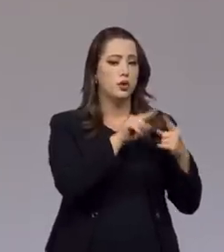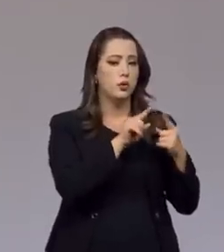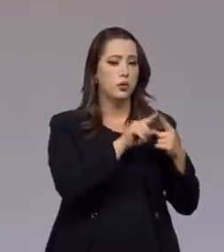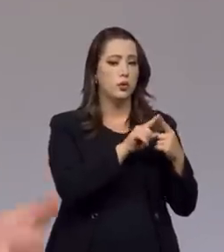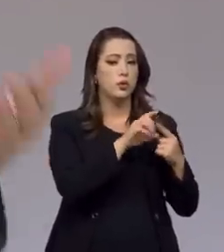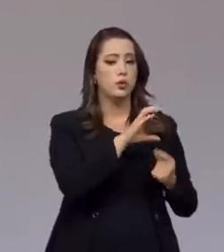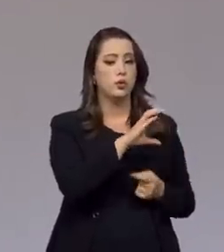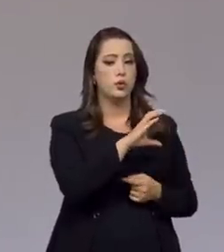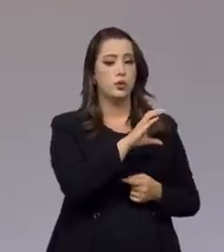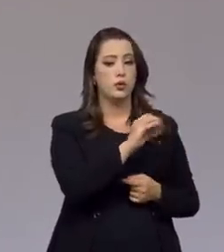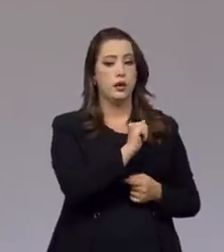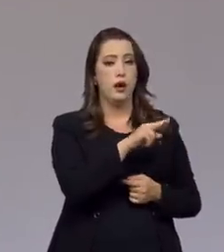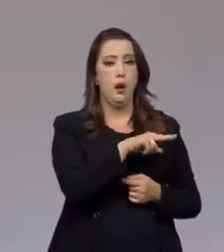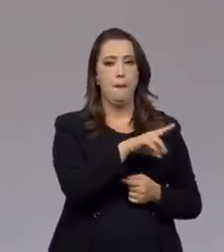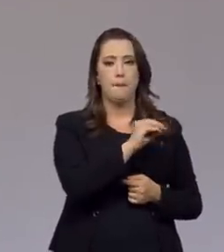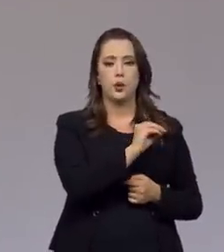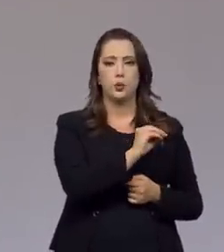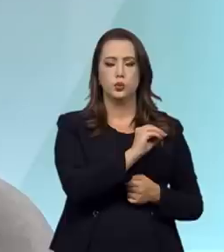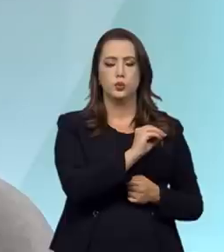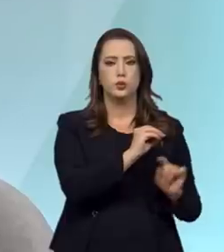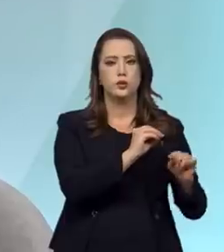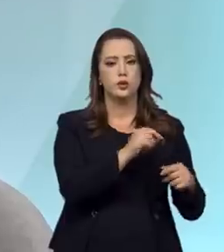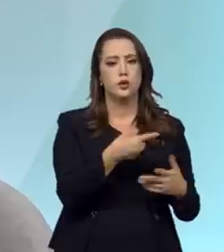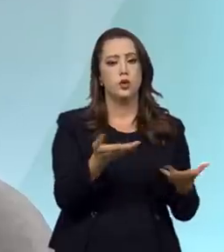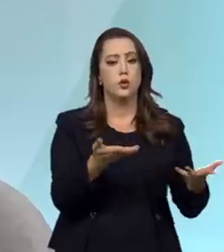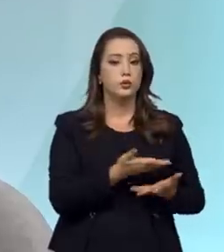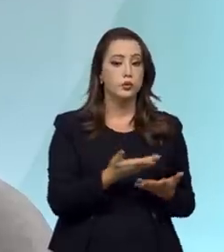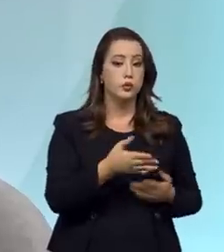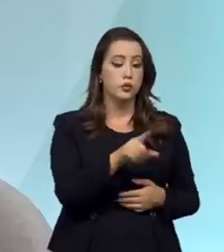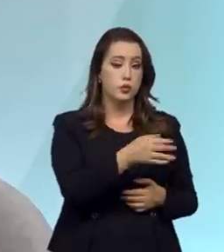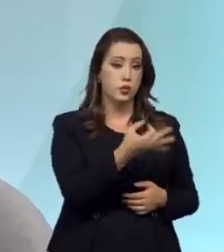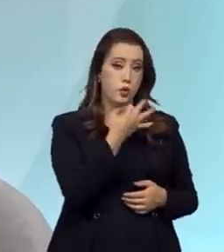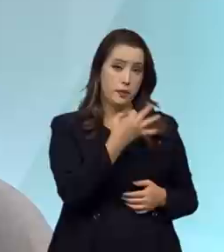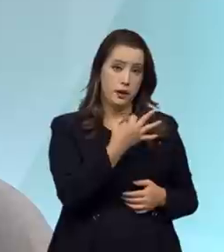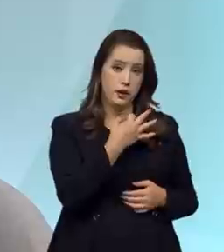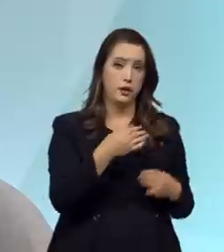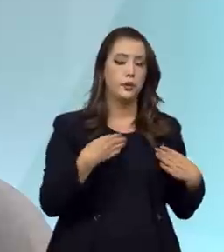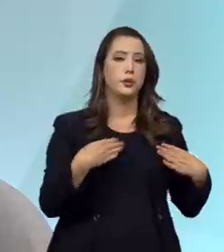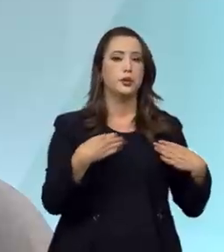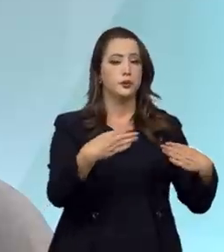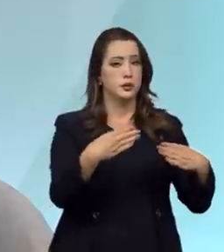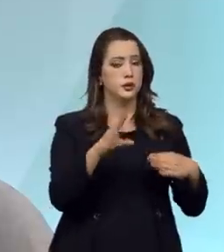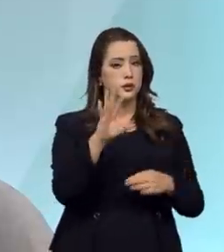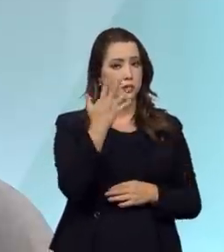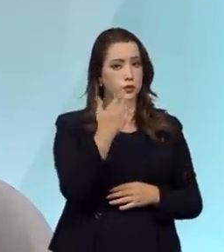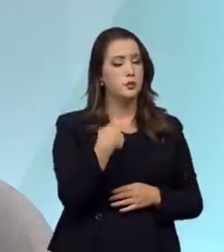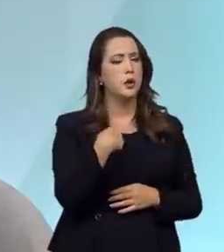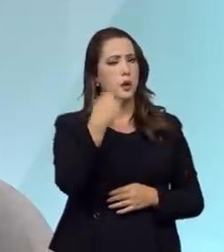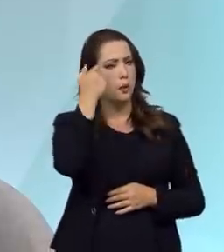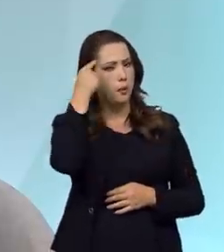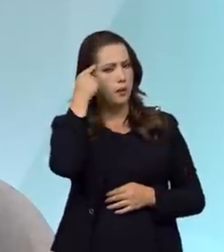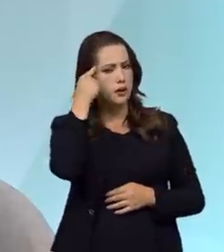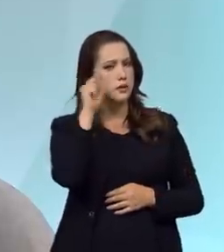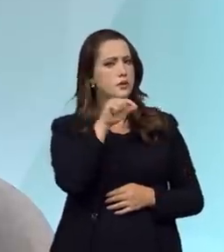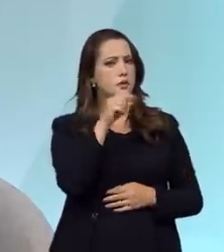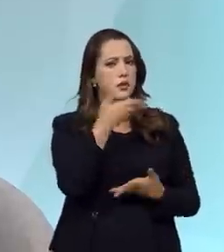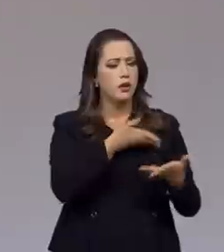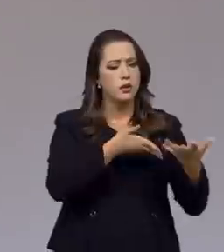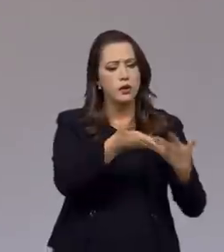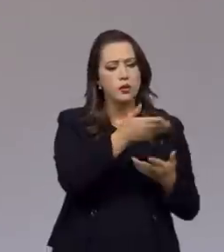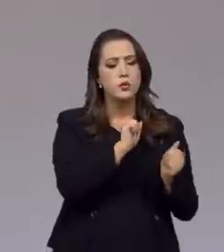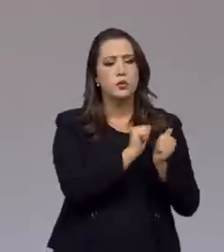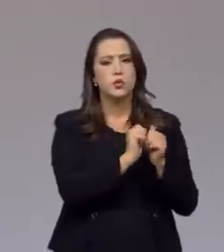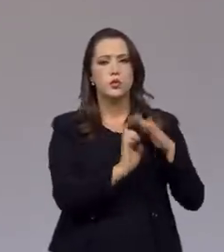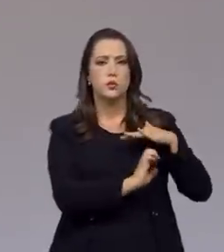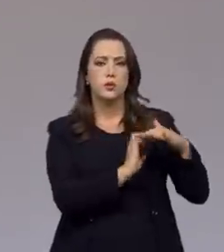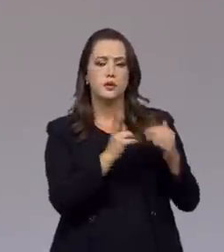carbono a posição que tem hoje de Ministro do meio ambiente também penso que estou tem uma interlocução com as